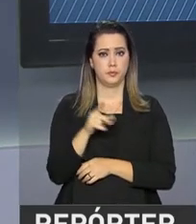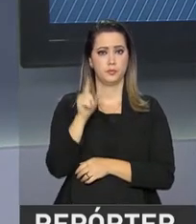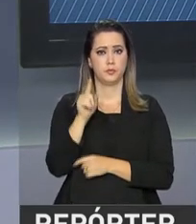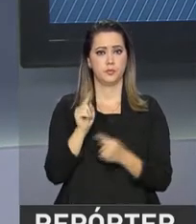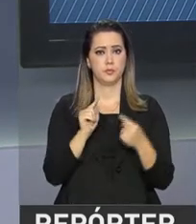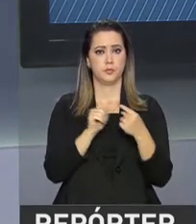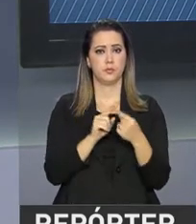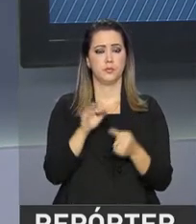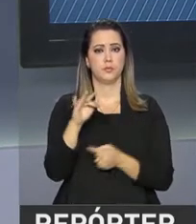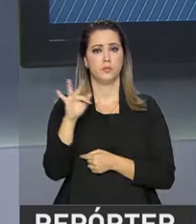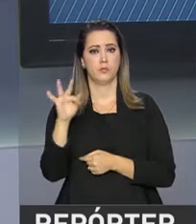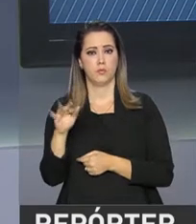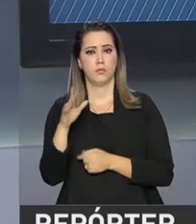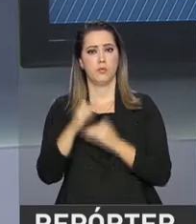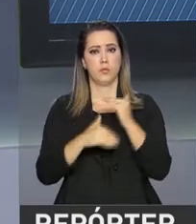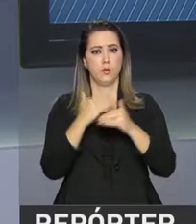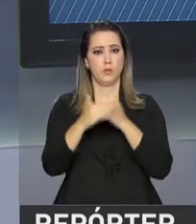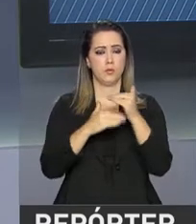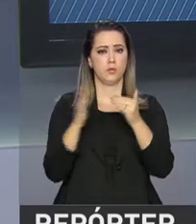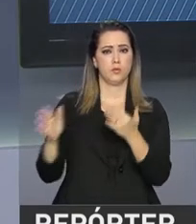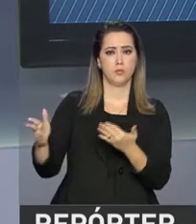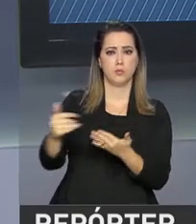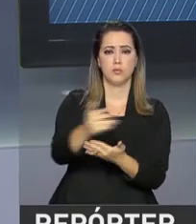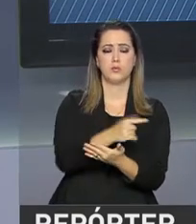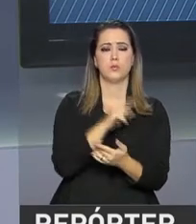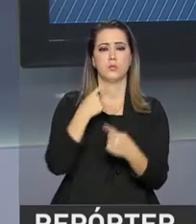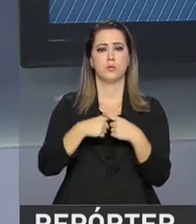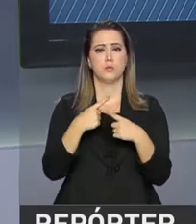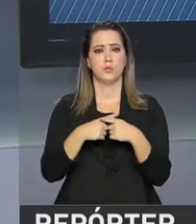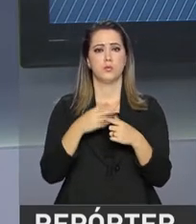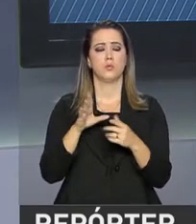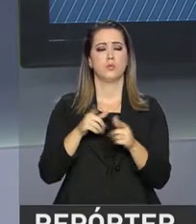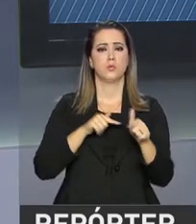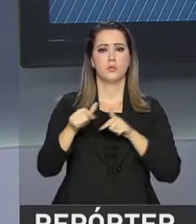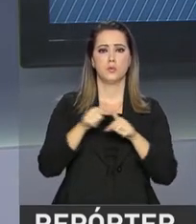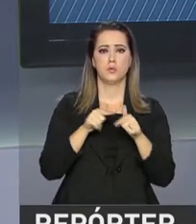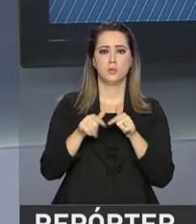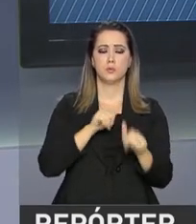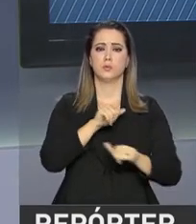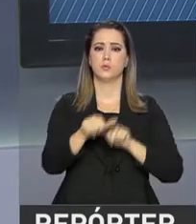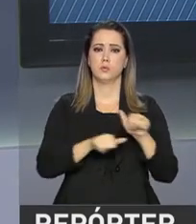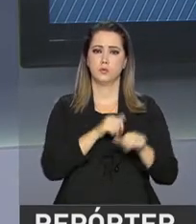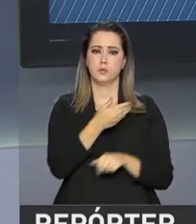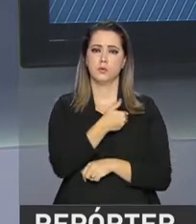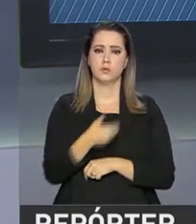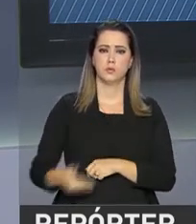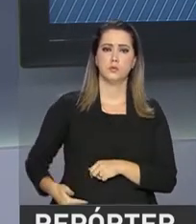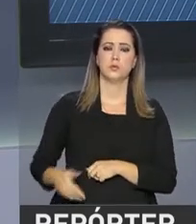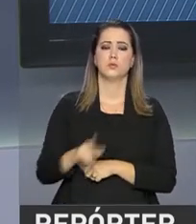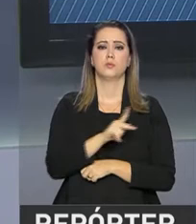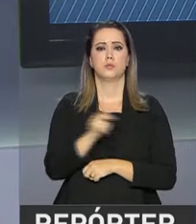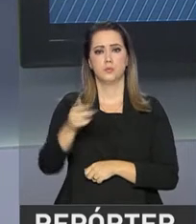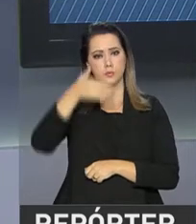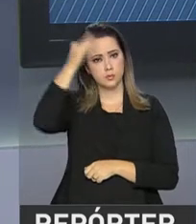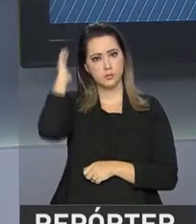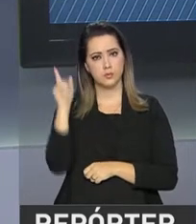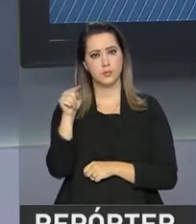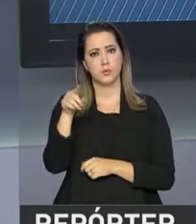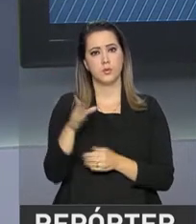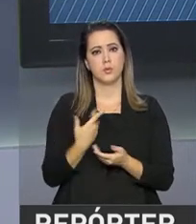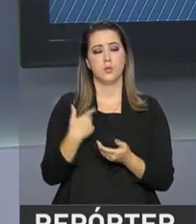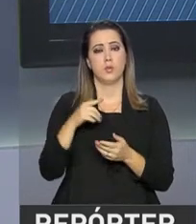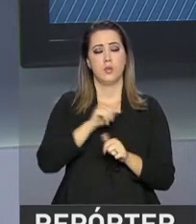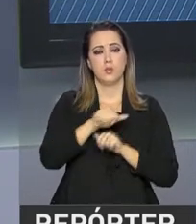R$ 1.340 bilhões. De acordo com a Receita Federal, o aumento na arrecadação é resultado de algumas ações adotadas pelo governo do presidente Michel